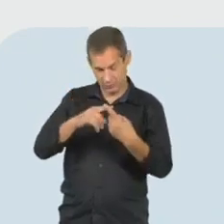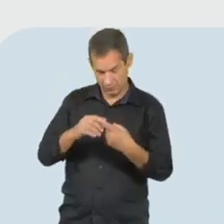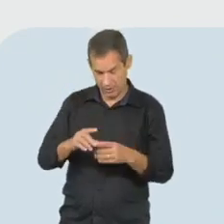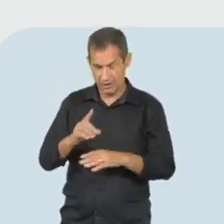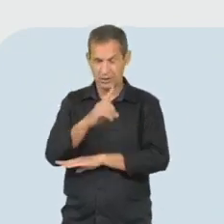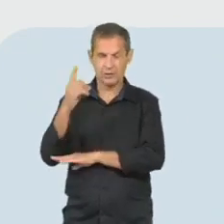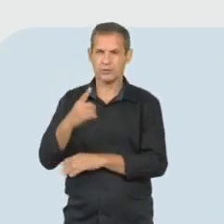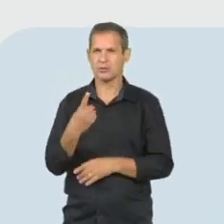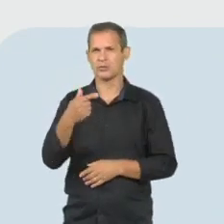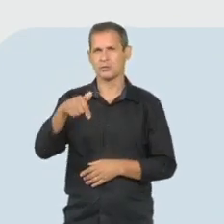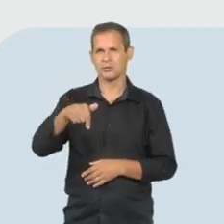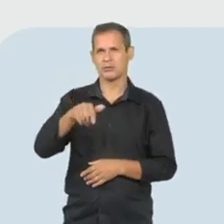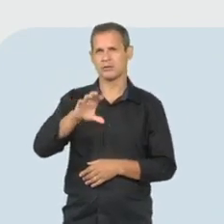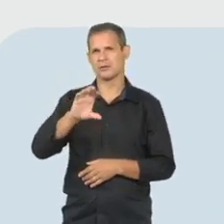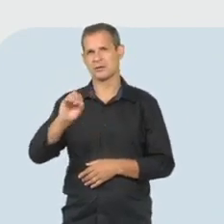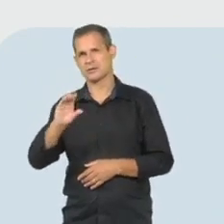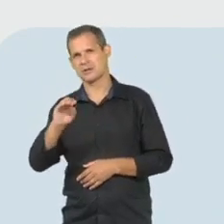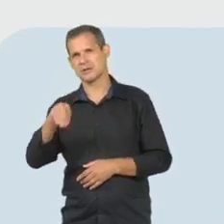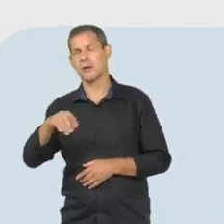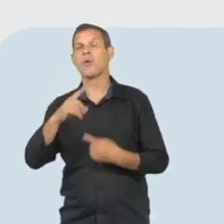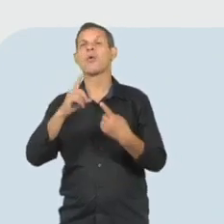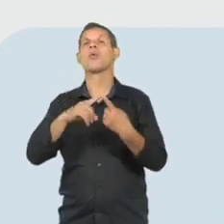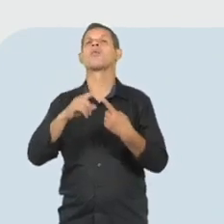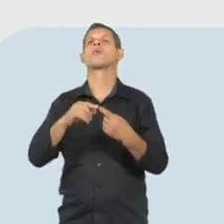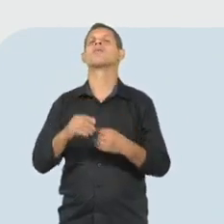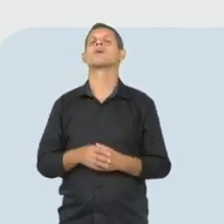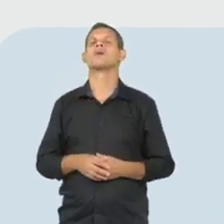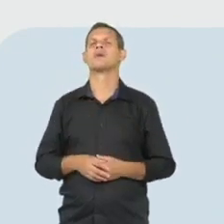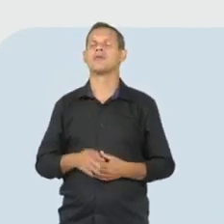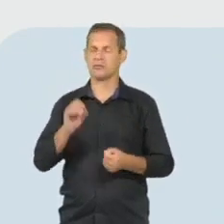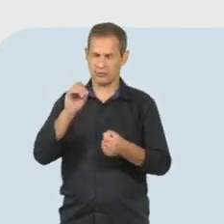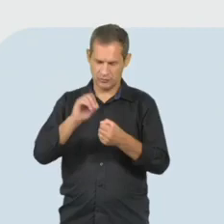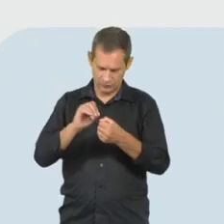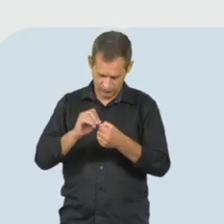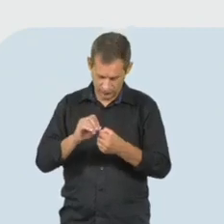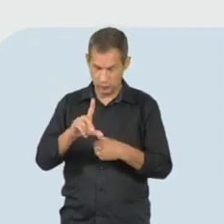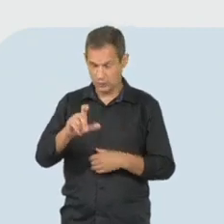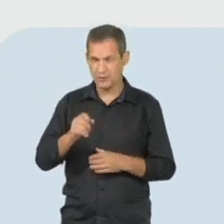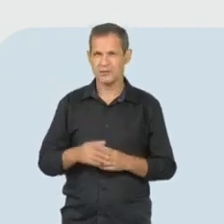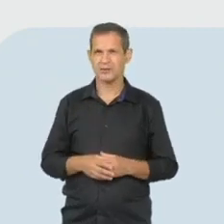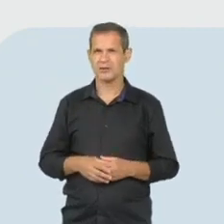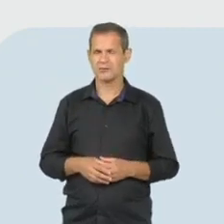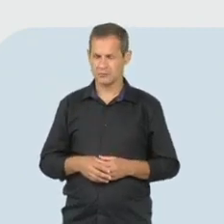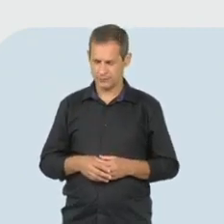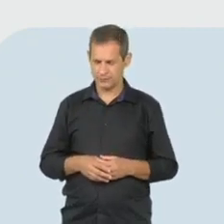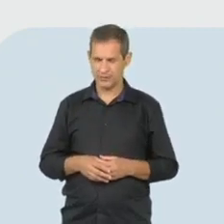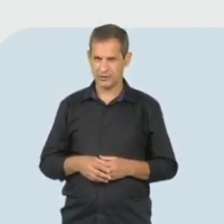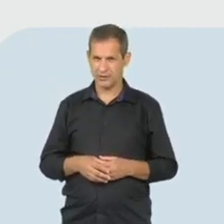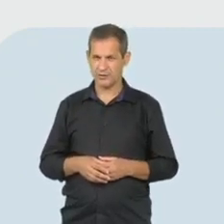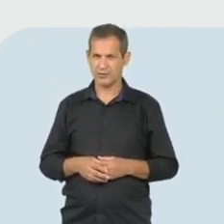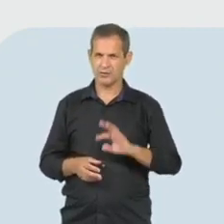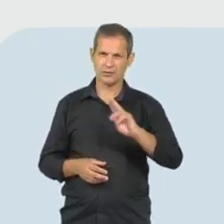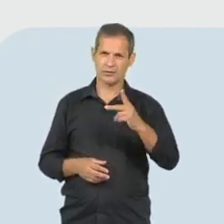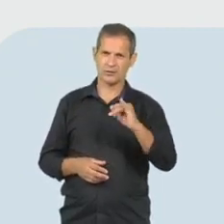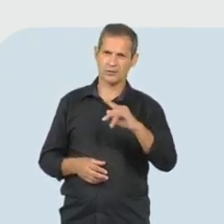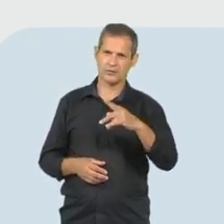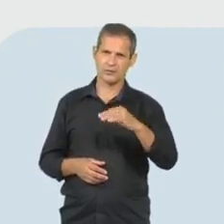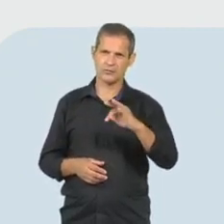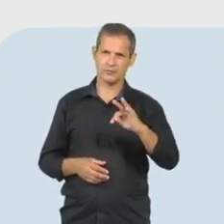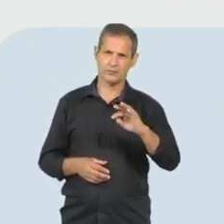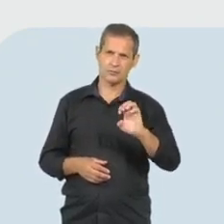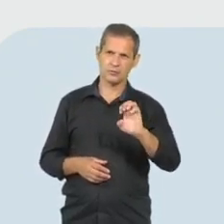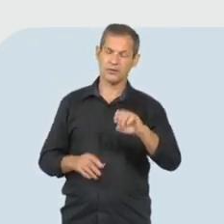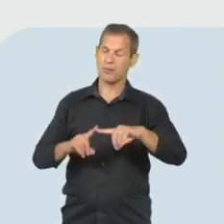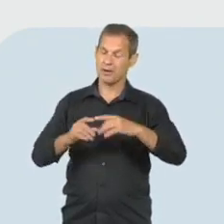altura 170 centímetros. Eu tenho aqui, o primeiro passo, já foi realizado, ou seja, as hipóteses já foram fixadas.